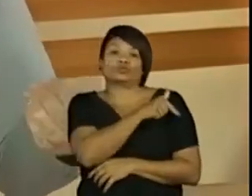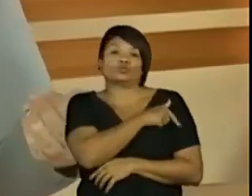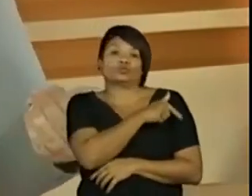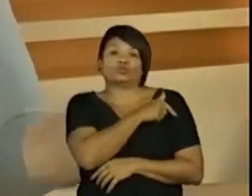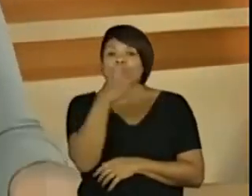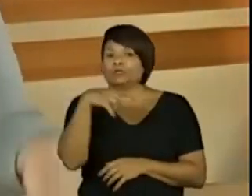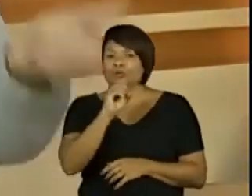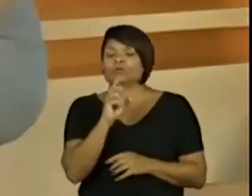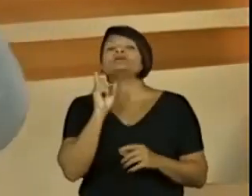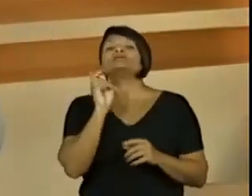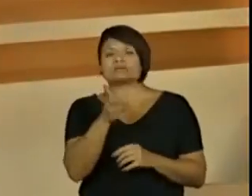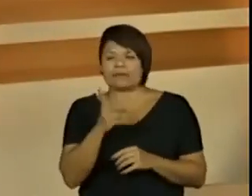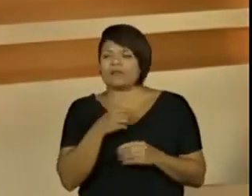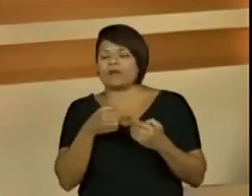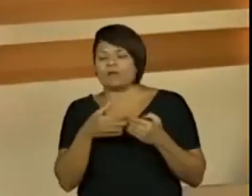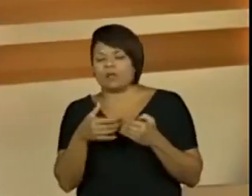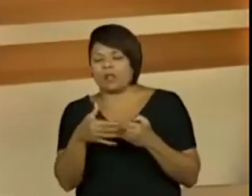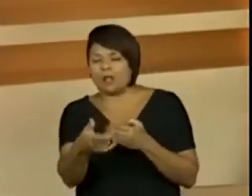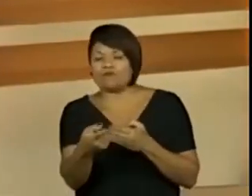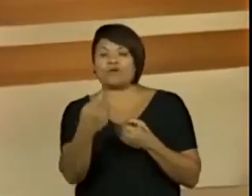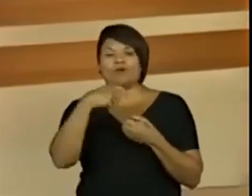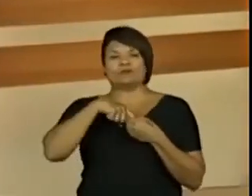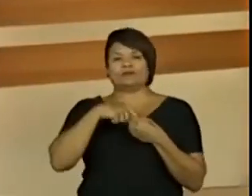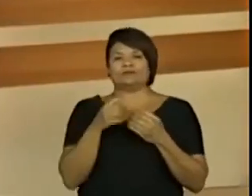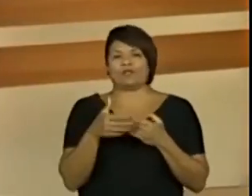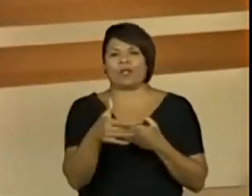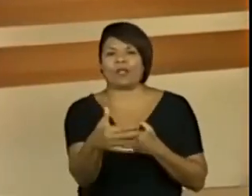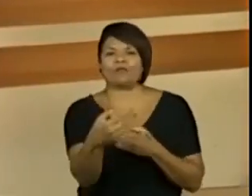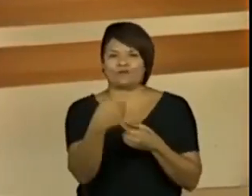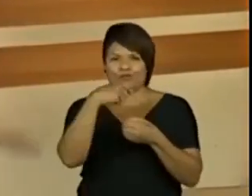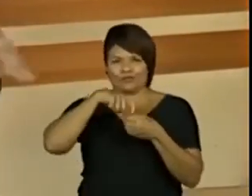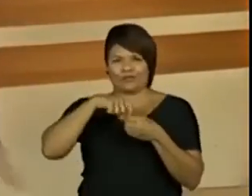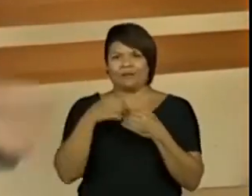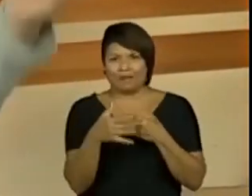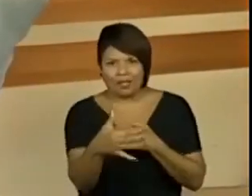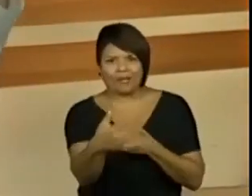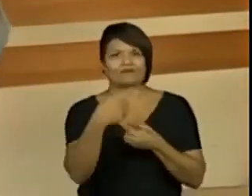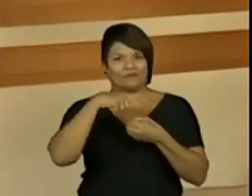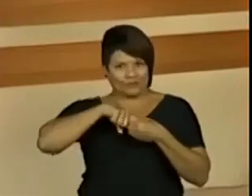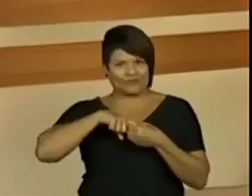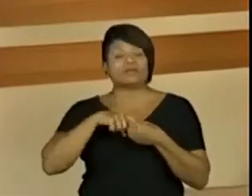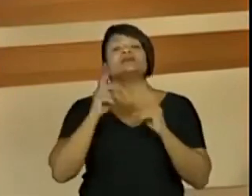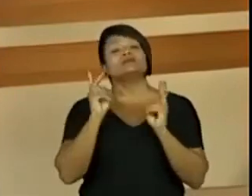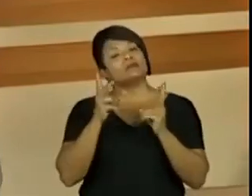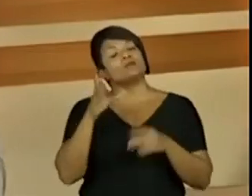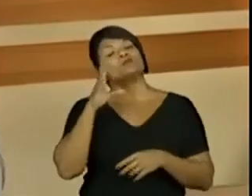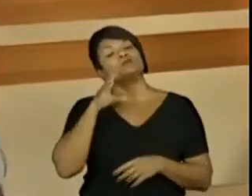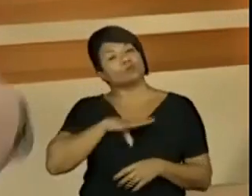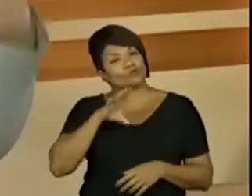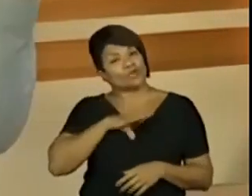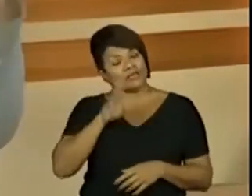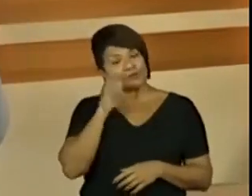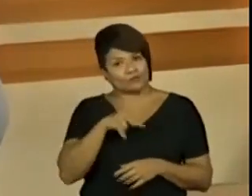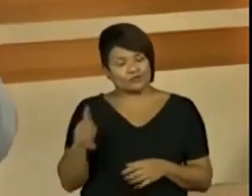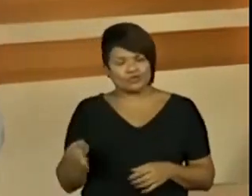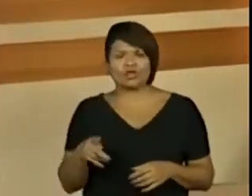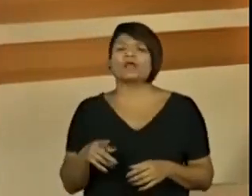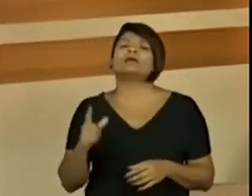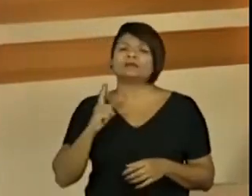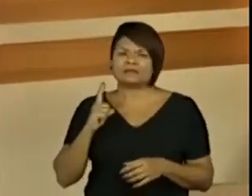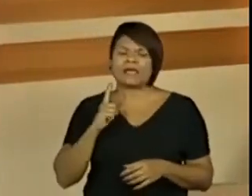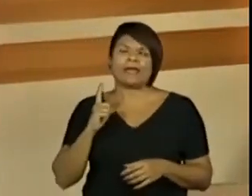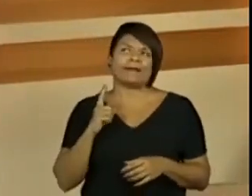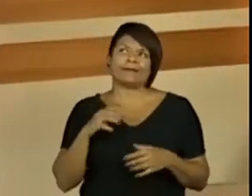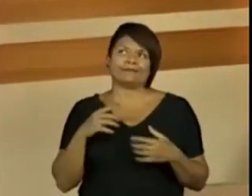sempre retomando. E as professoras de vocês de língua portuguesa, com certeza, estarão retomando também logo